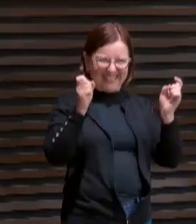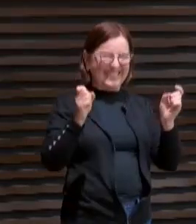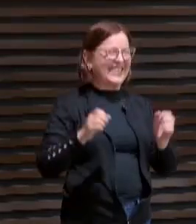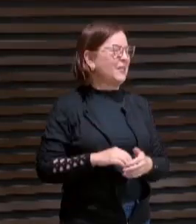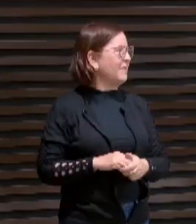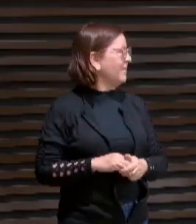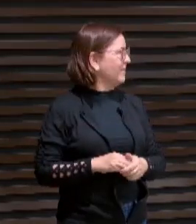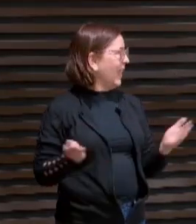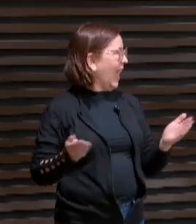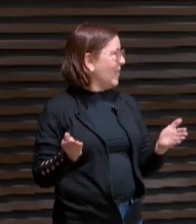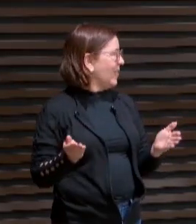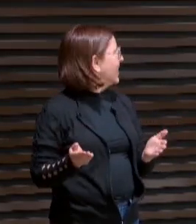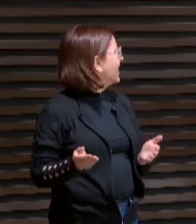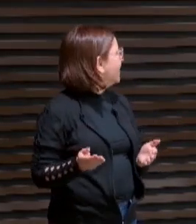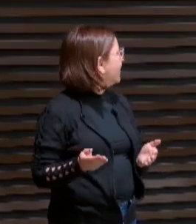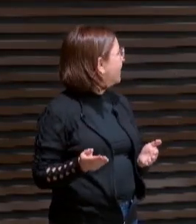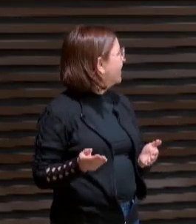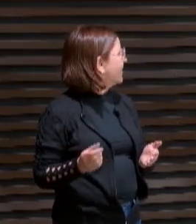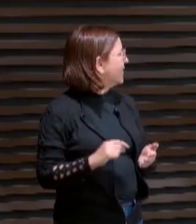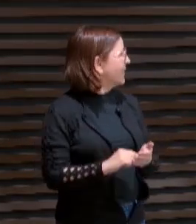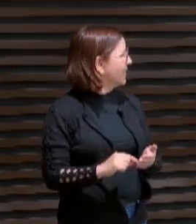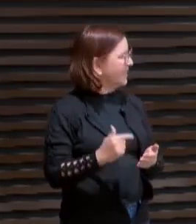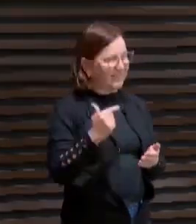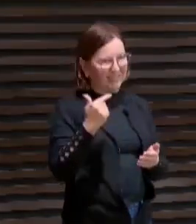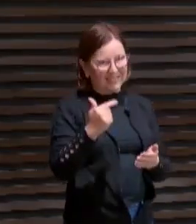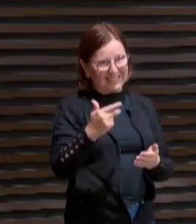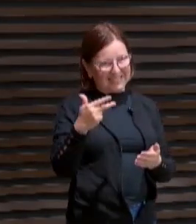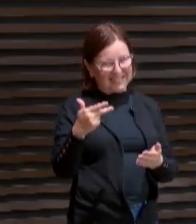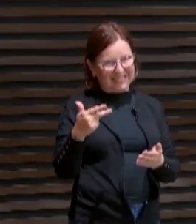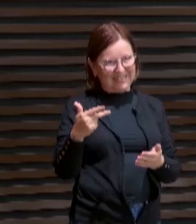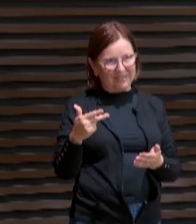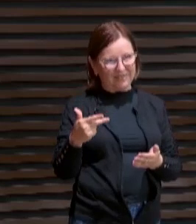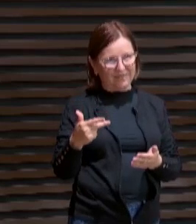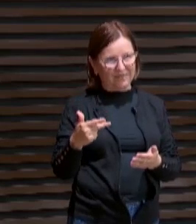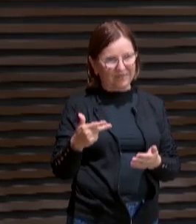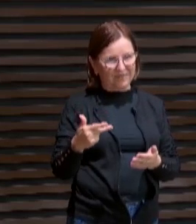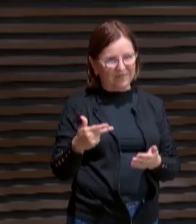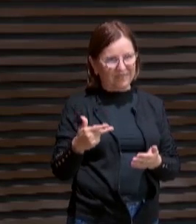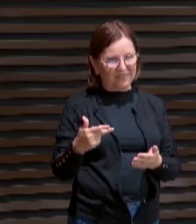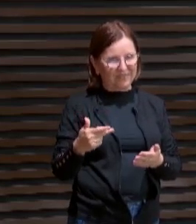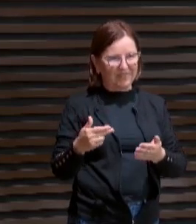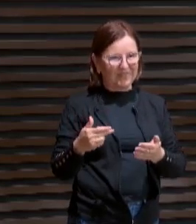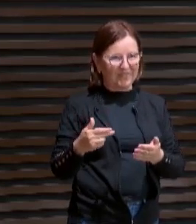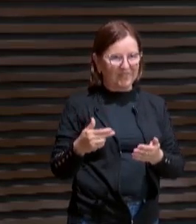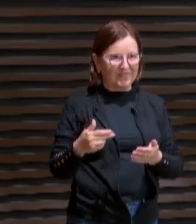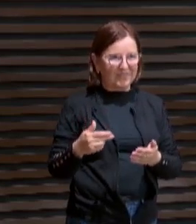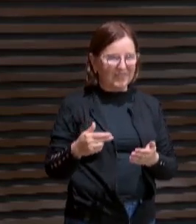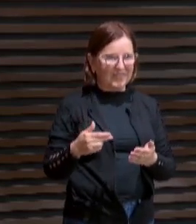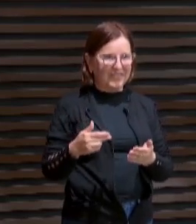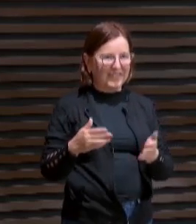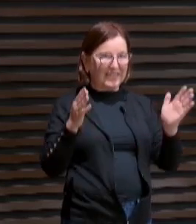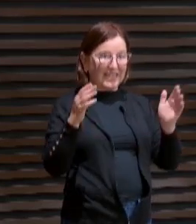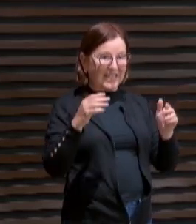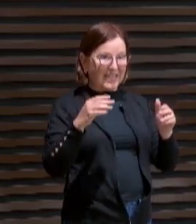o versículo 23. O 23. Sendo este